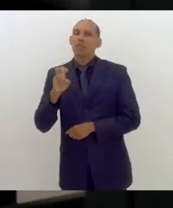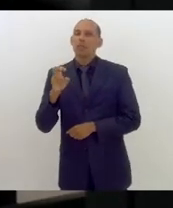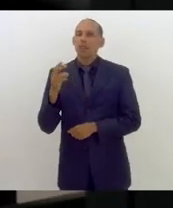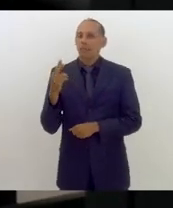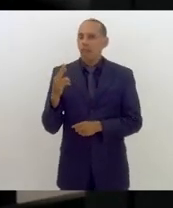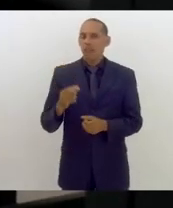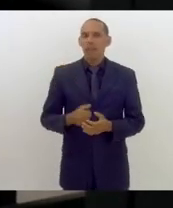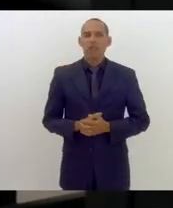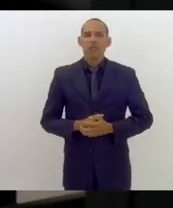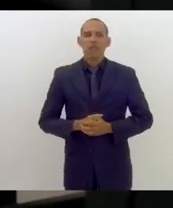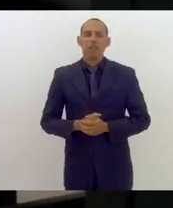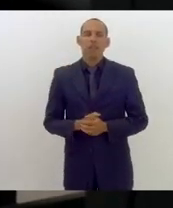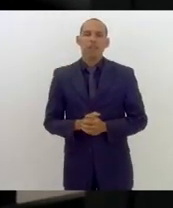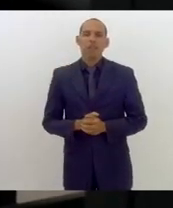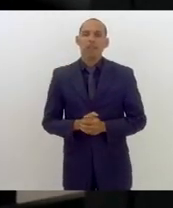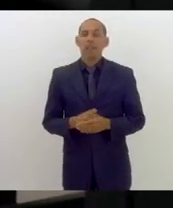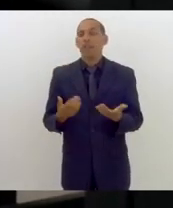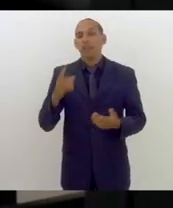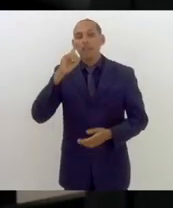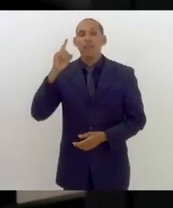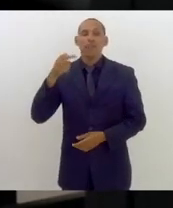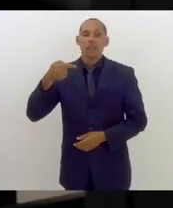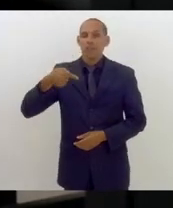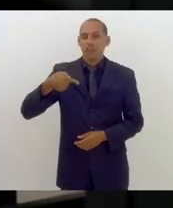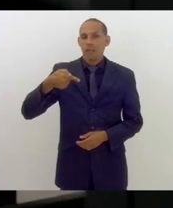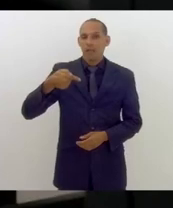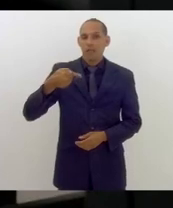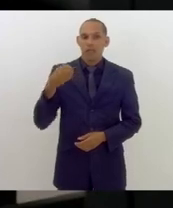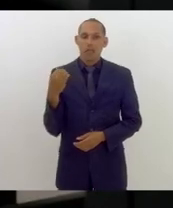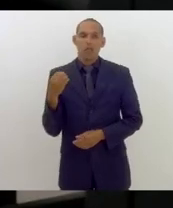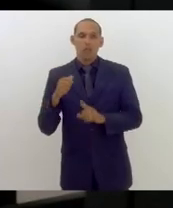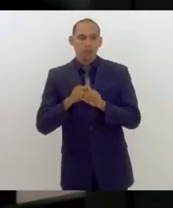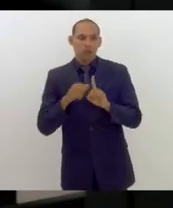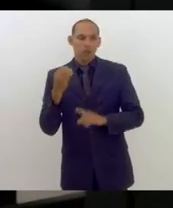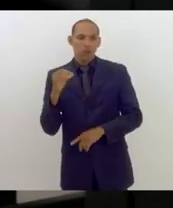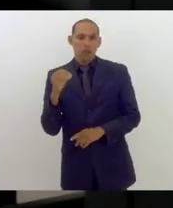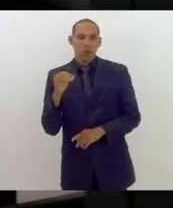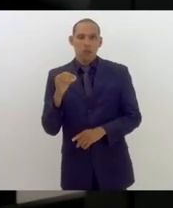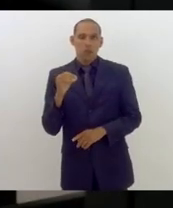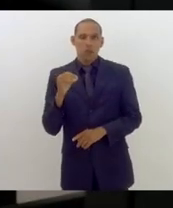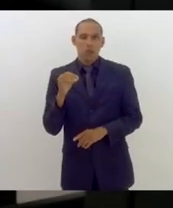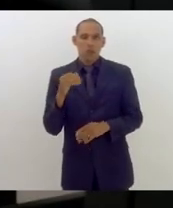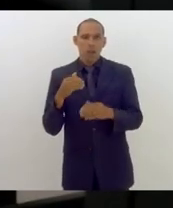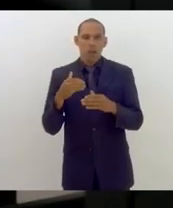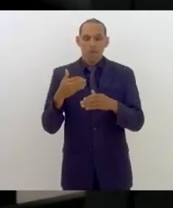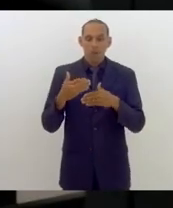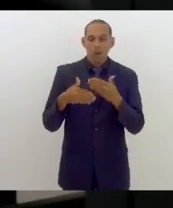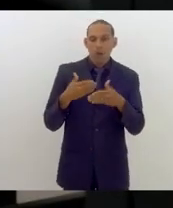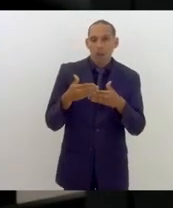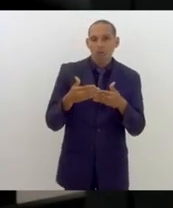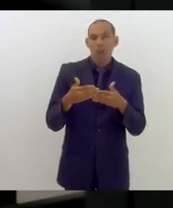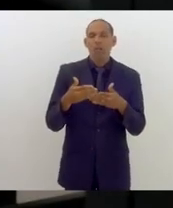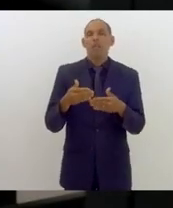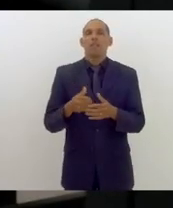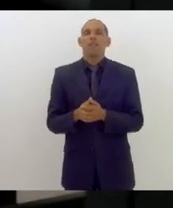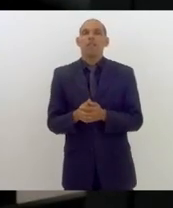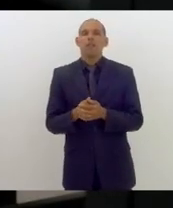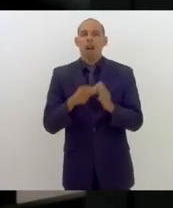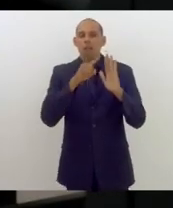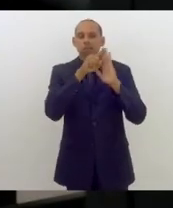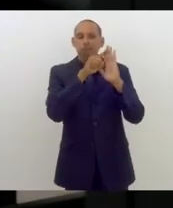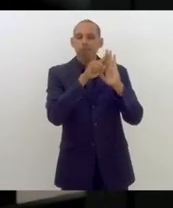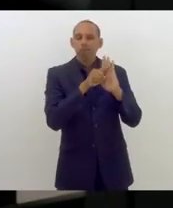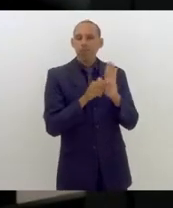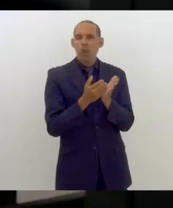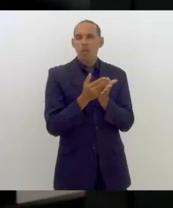perfeito é no dia 7 de outubro esse processo de reconsideração dessa primeira Decisão foi para análise